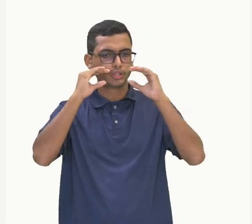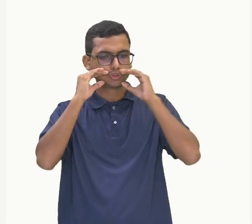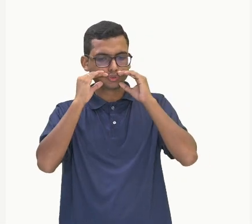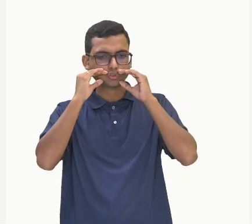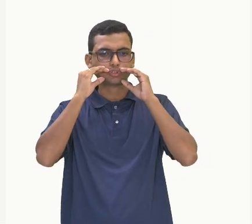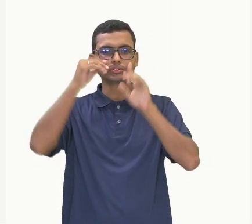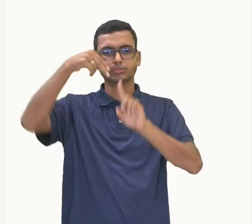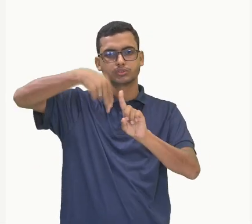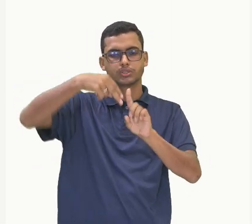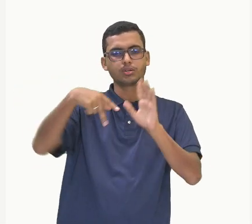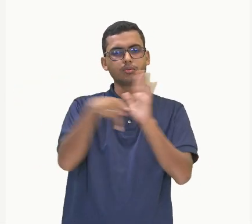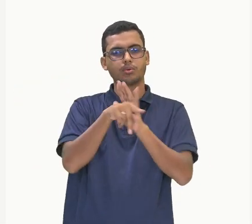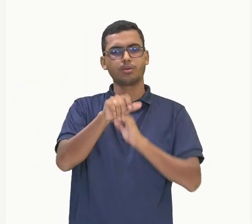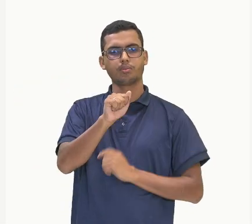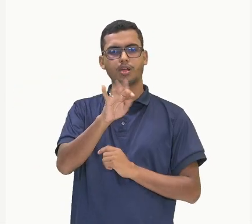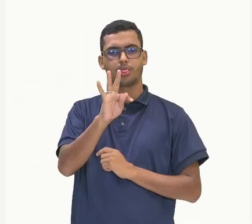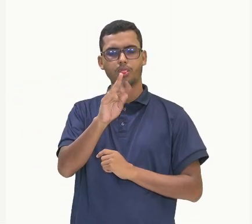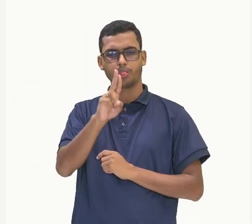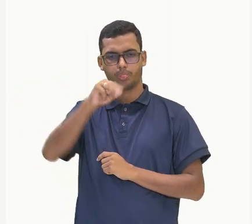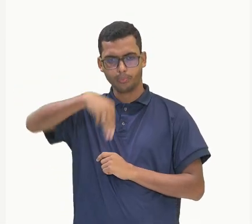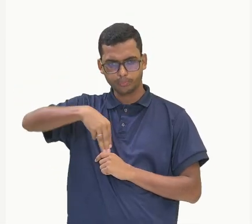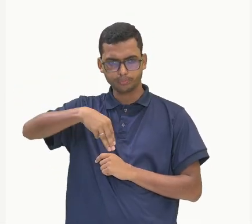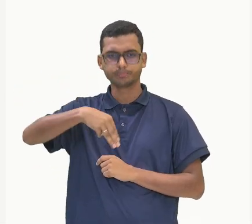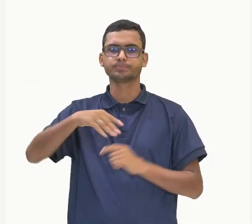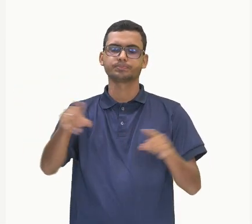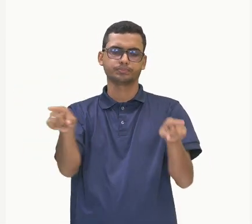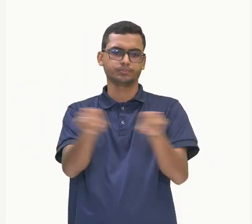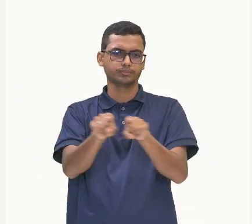apenas R$20 na carteira.